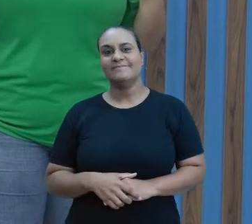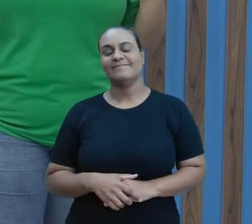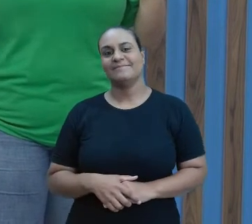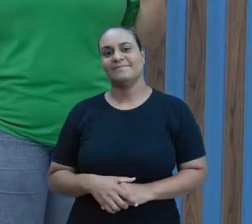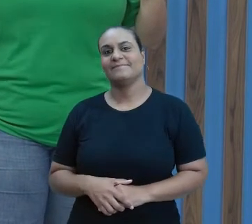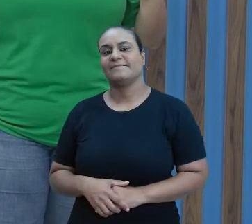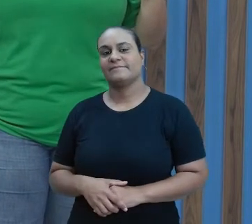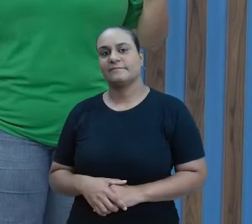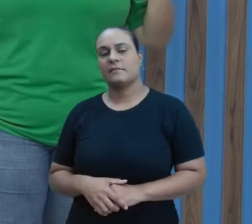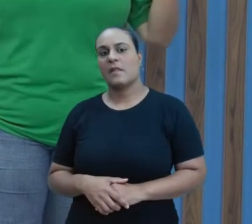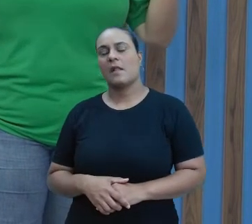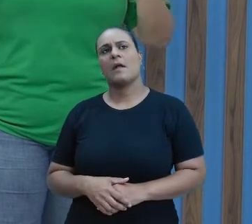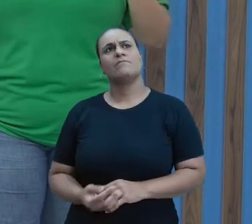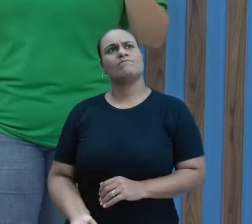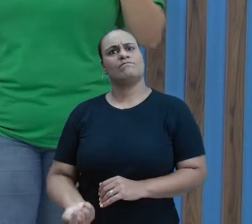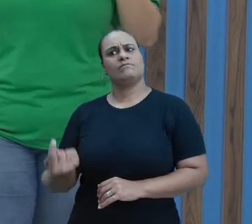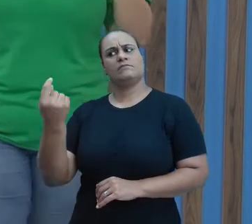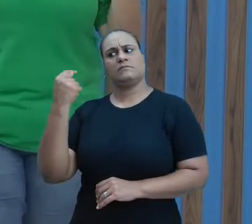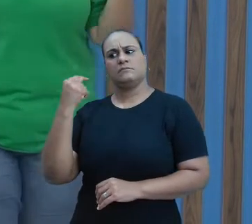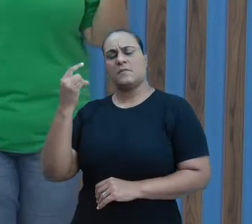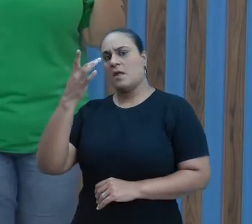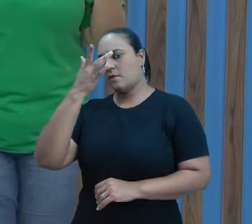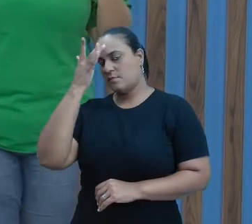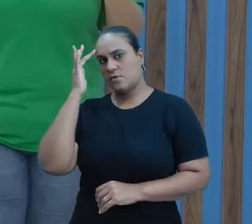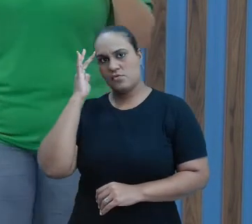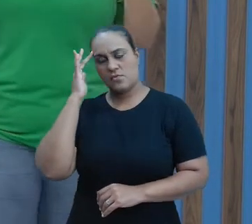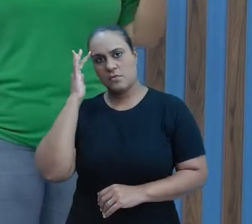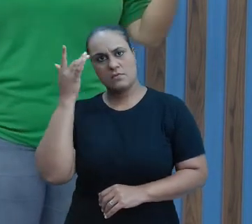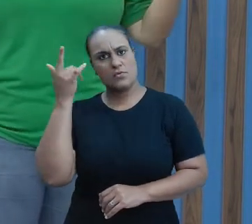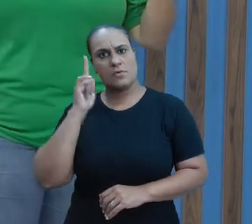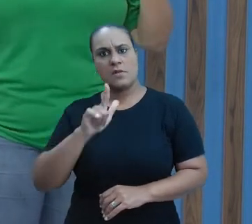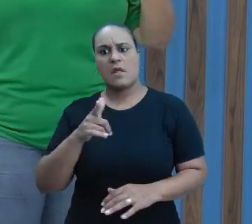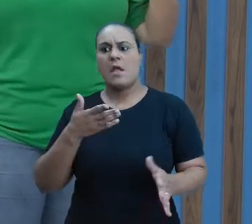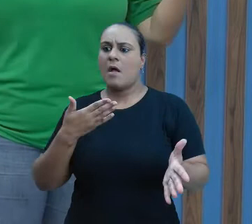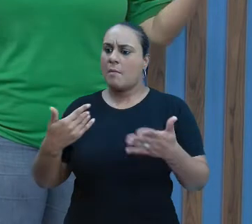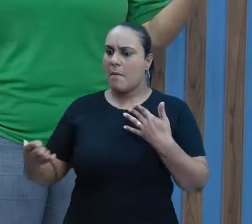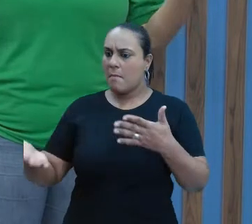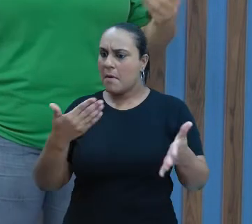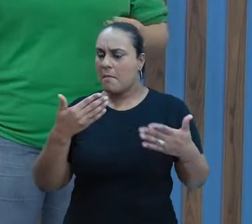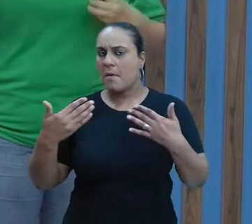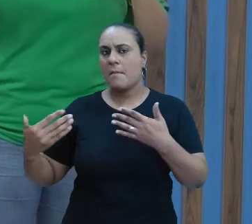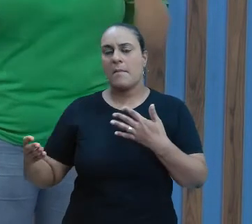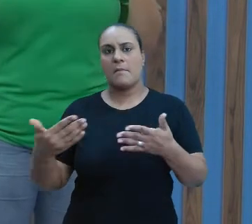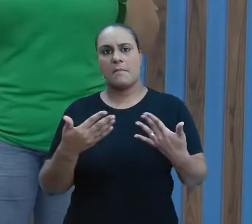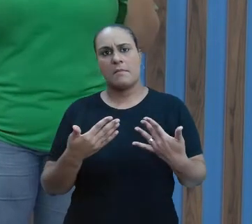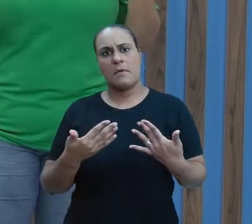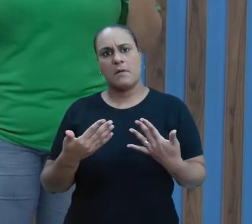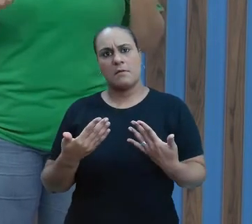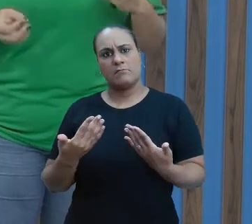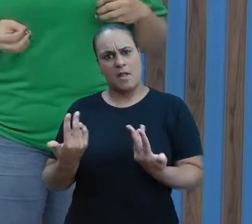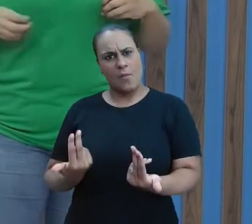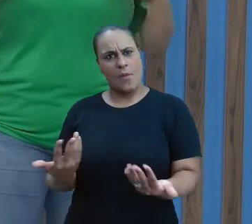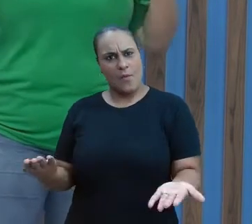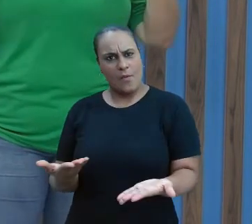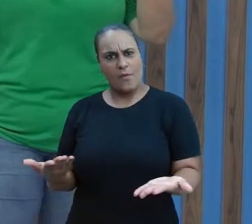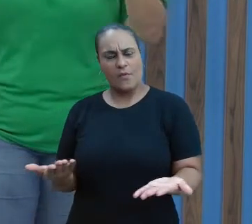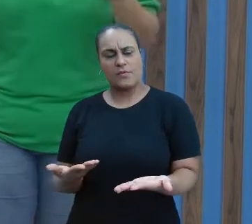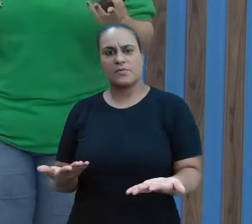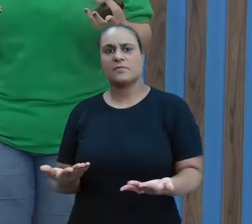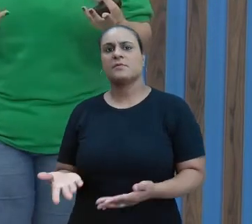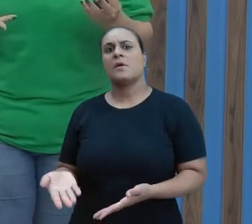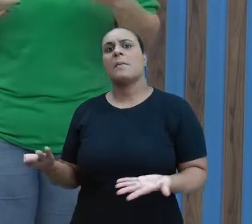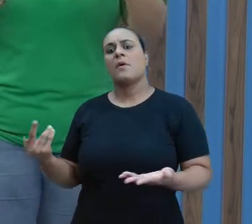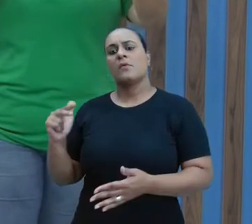engraçado como naquela época as pessoas não conseguiam conversar entre si, como a gente faz hoje, né? Como eu tô